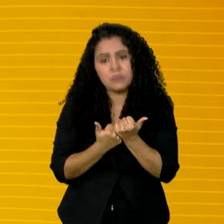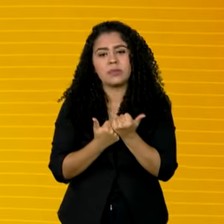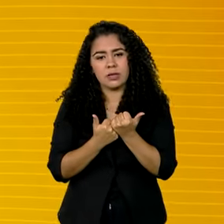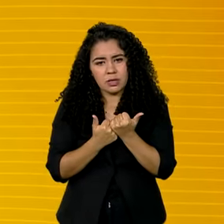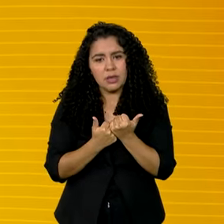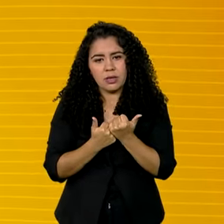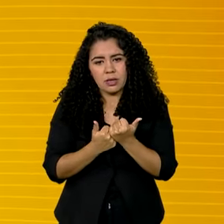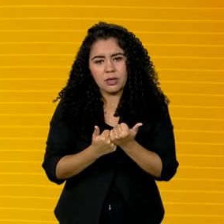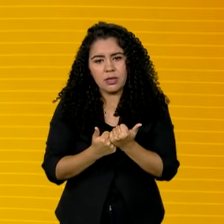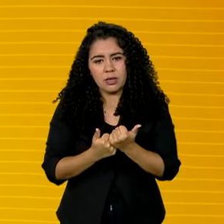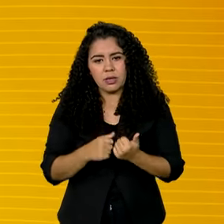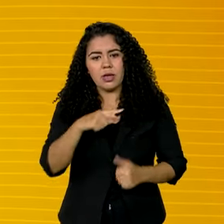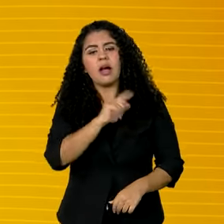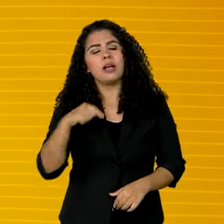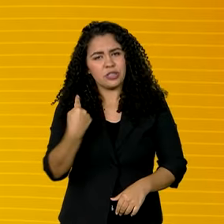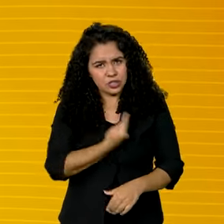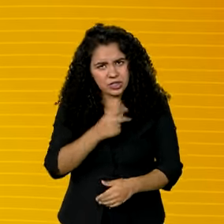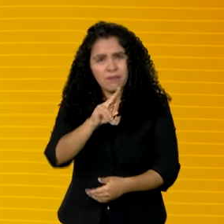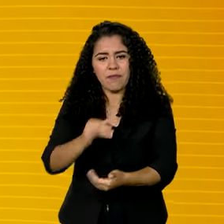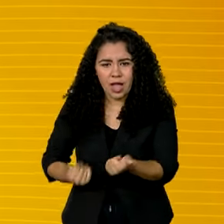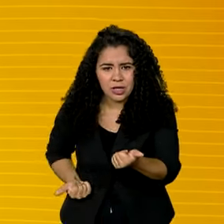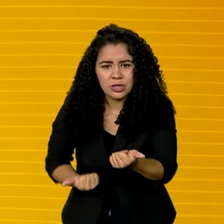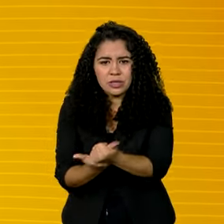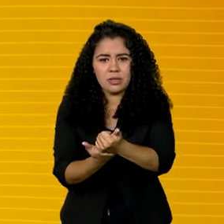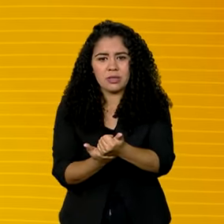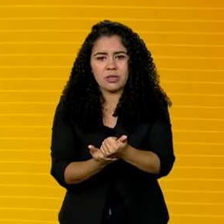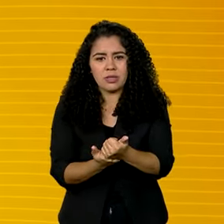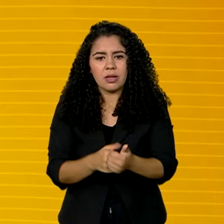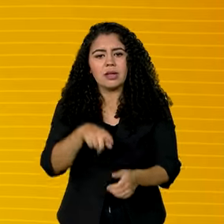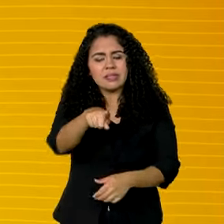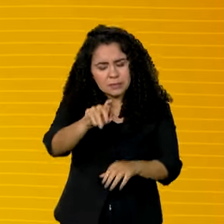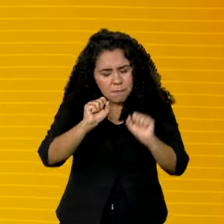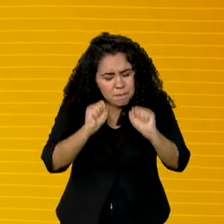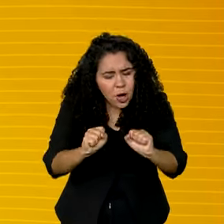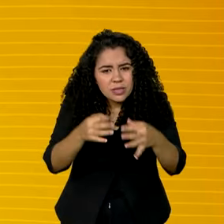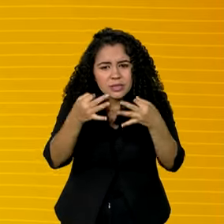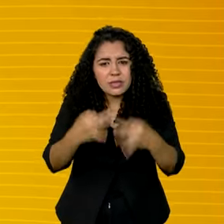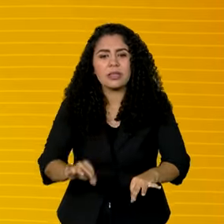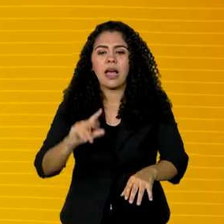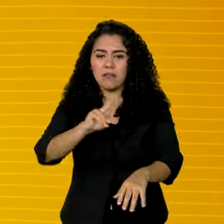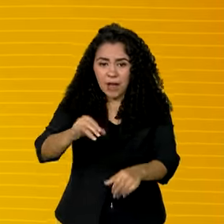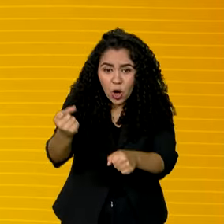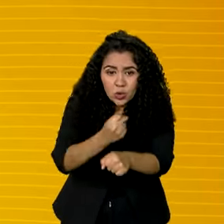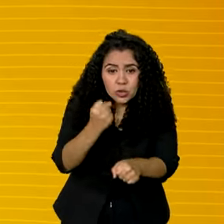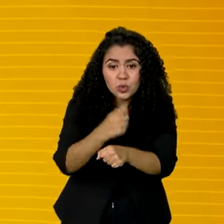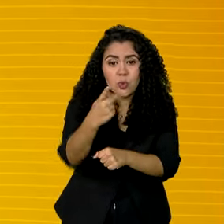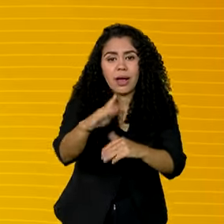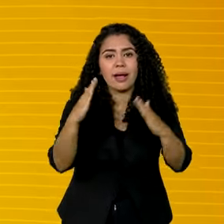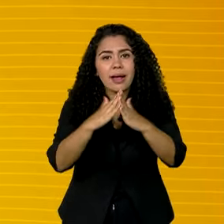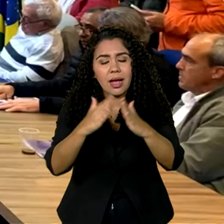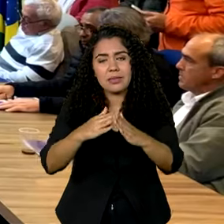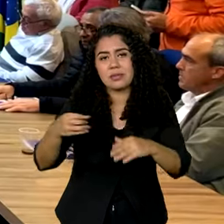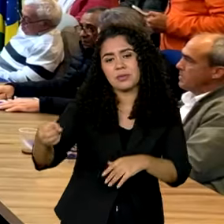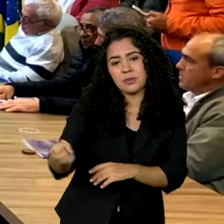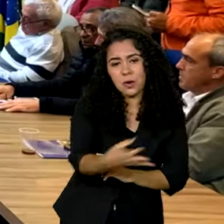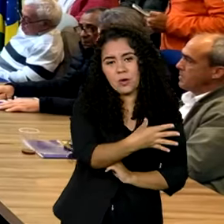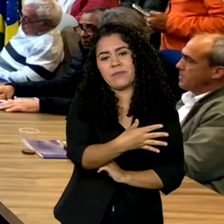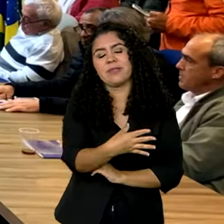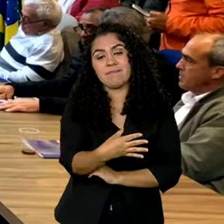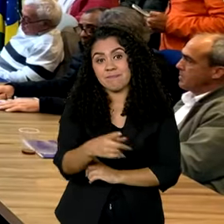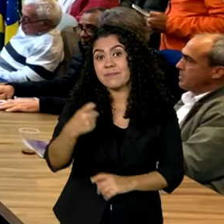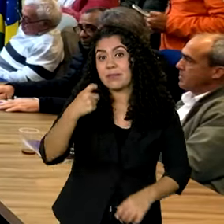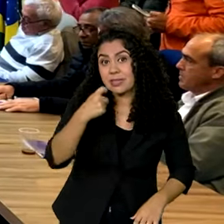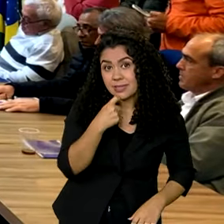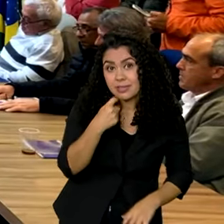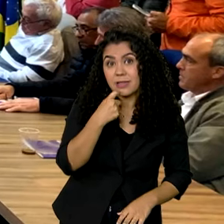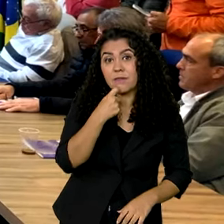Tem que ajudar. Tem que ajudar. A senhora pode ter certeza, nós vamos construir a sua casa nova em outro lugar mais seguro. Na sexta-feira,